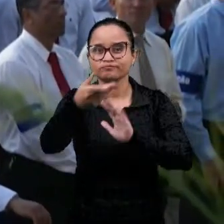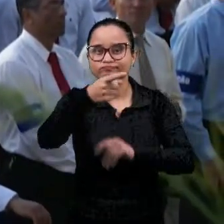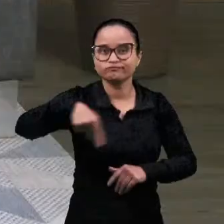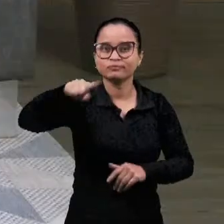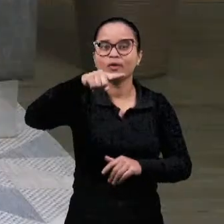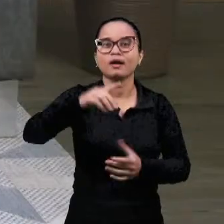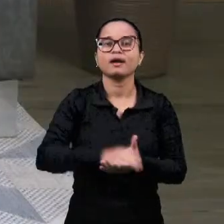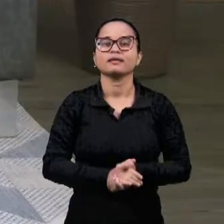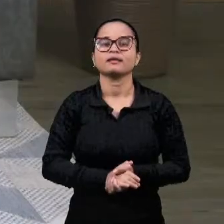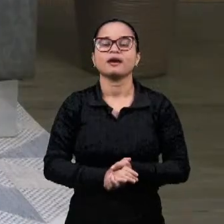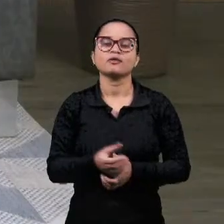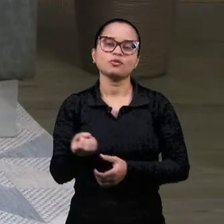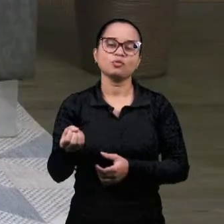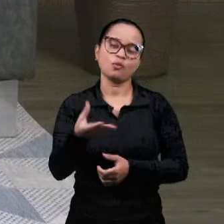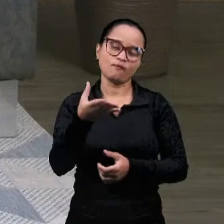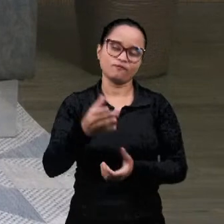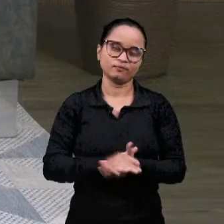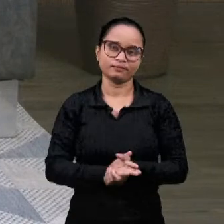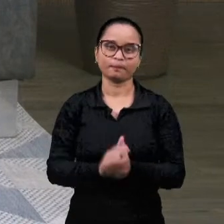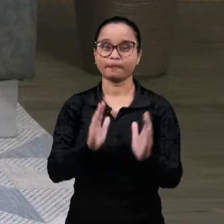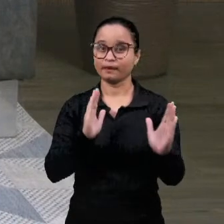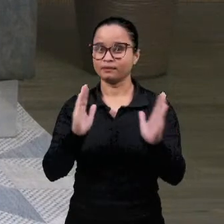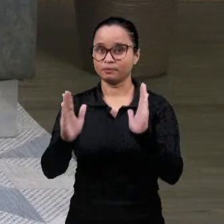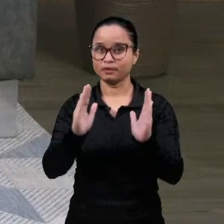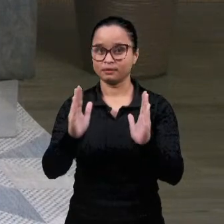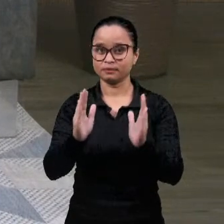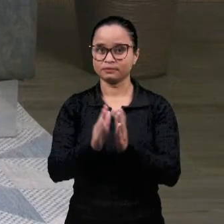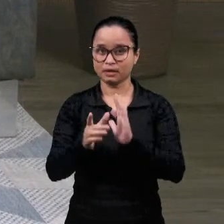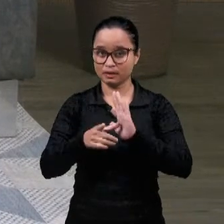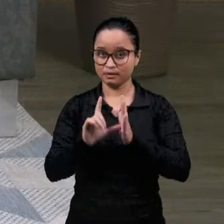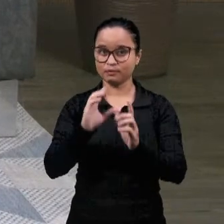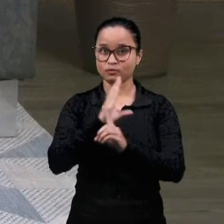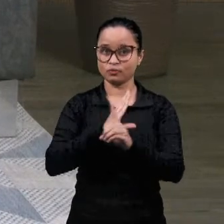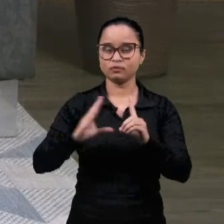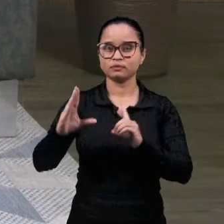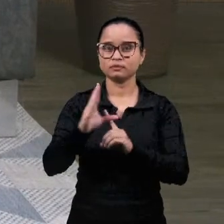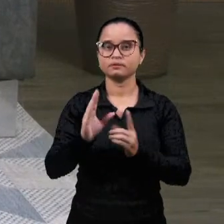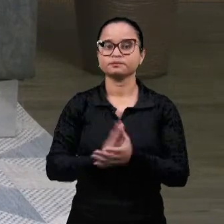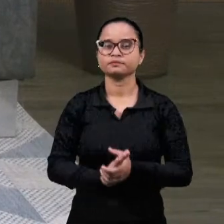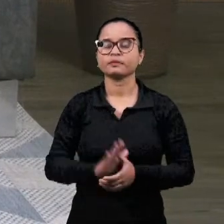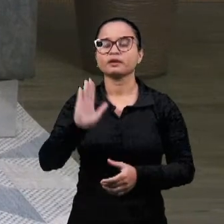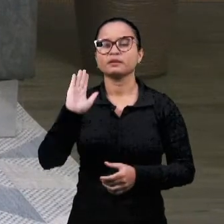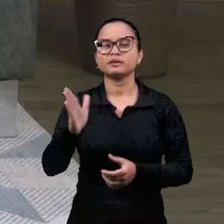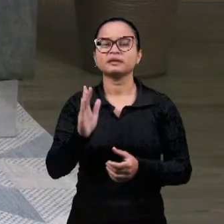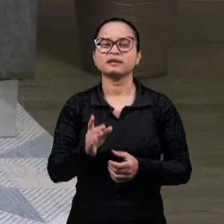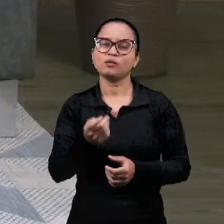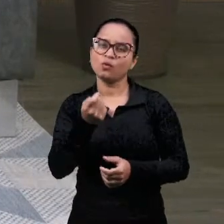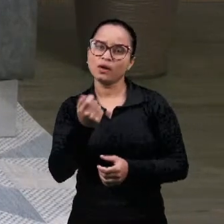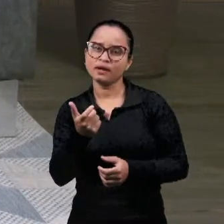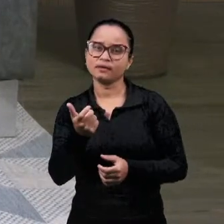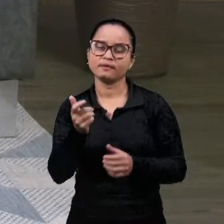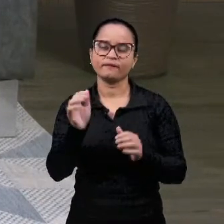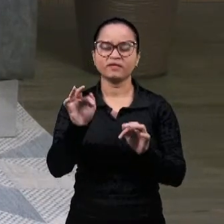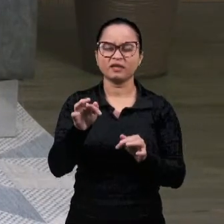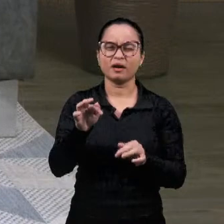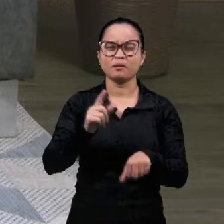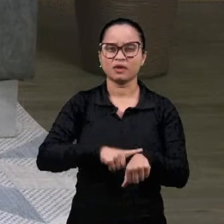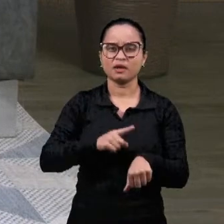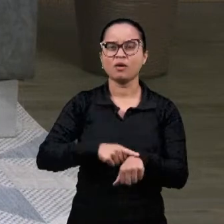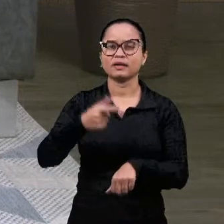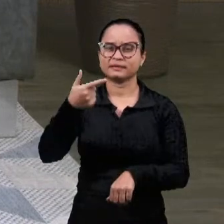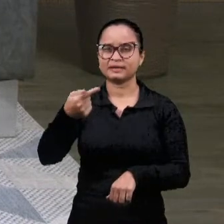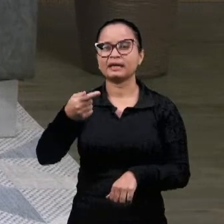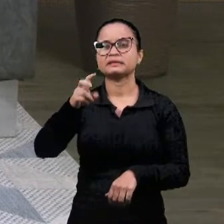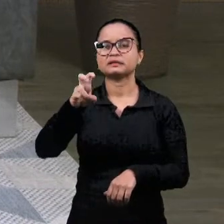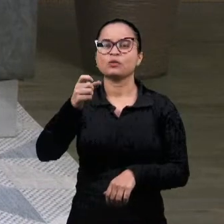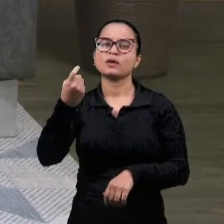nova nesse período que antecede o culto. Mas a gente já são 19 horas e 51 minutos e daqui a pouquinho